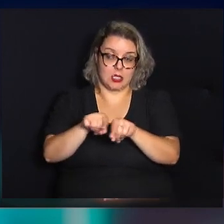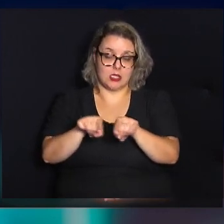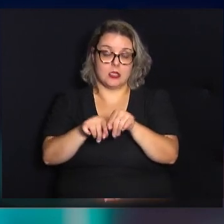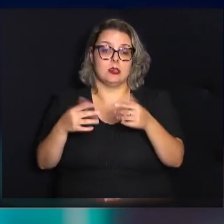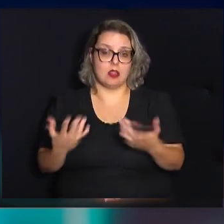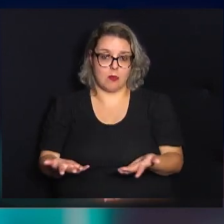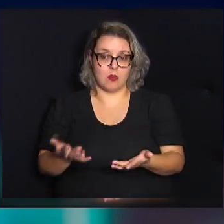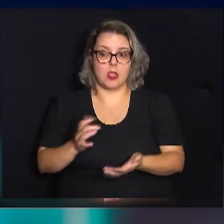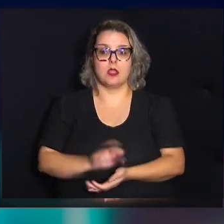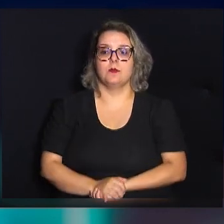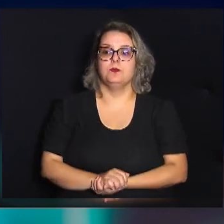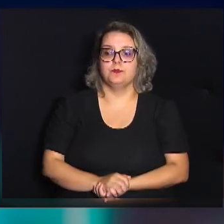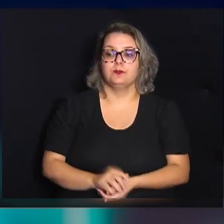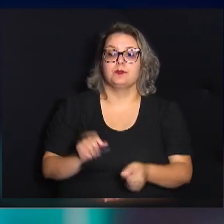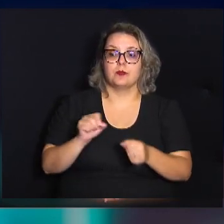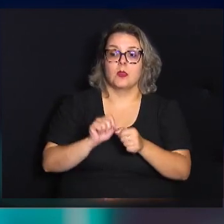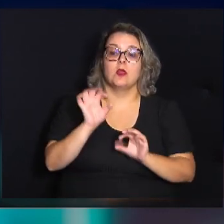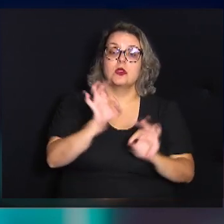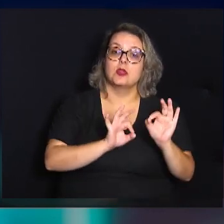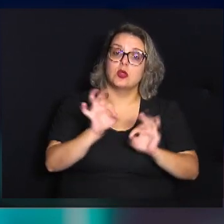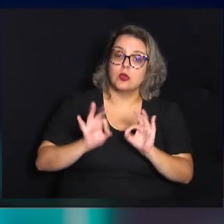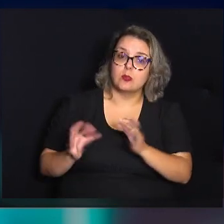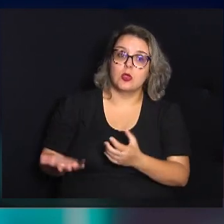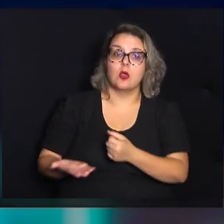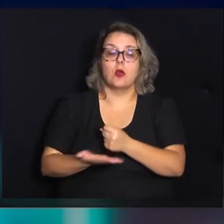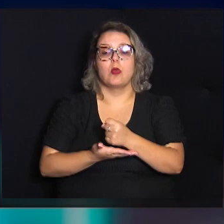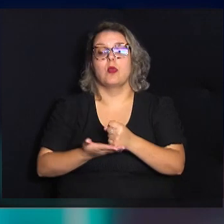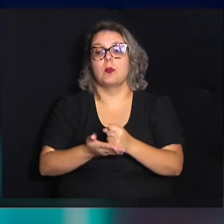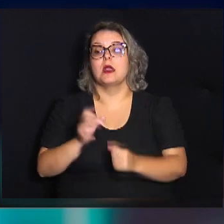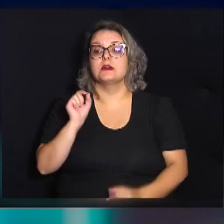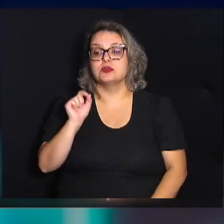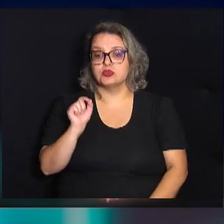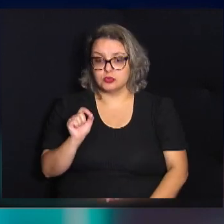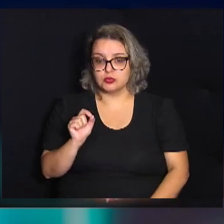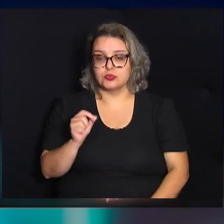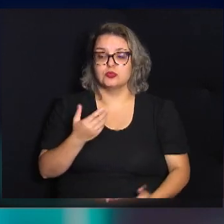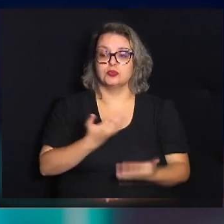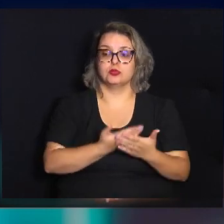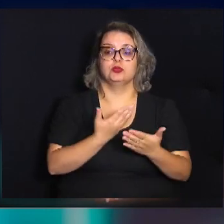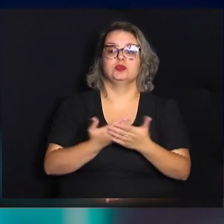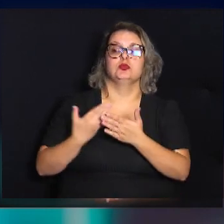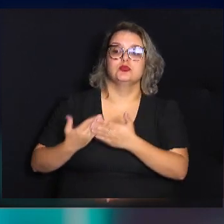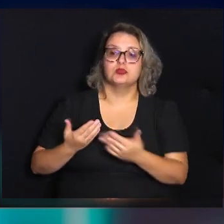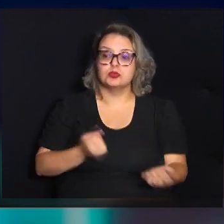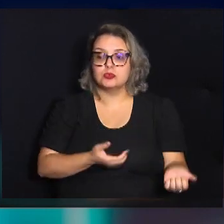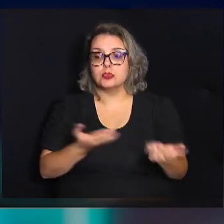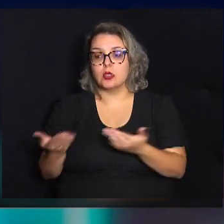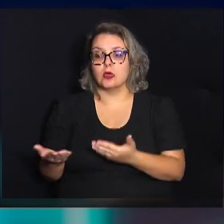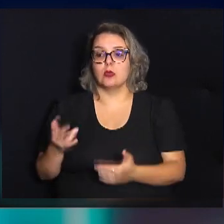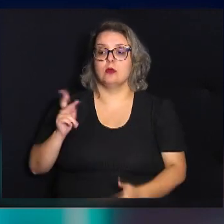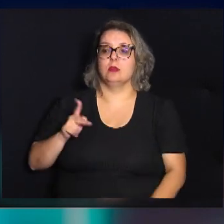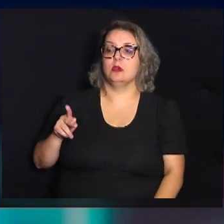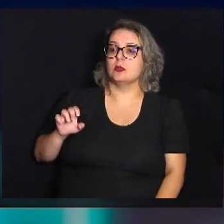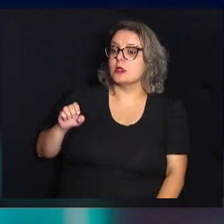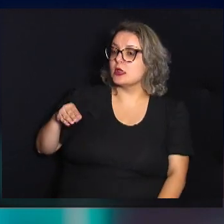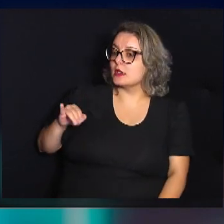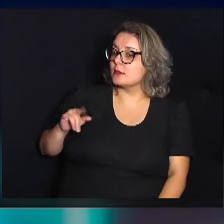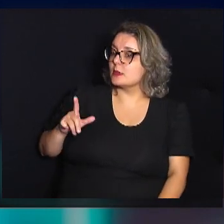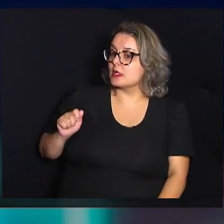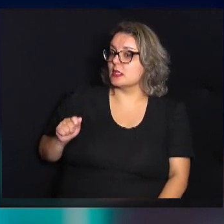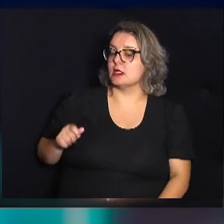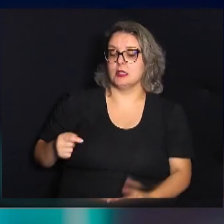essa situação que está aqui, por conta de emergência climática, né, do que virou